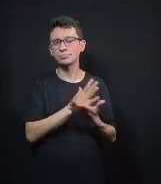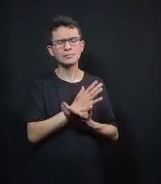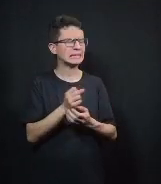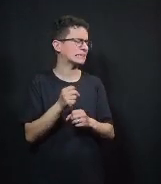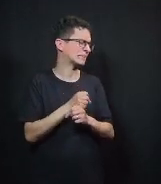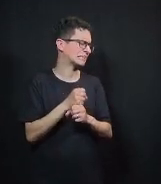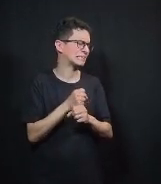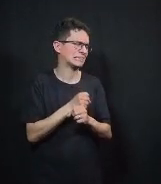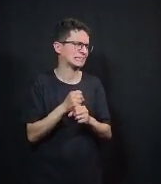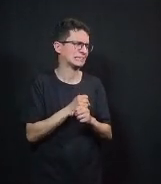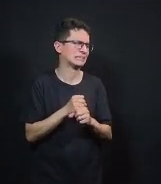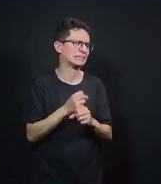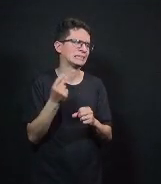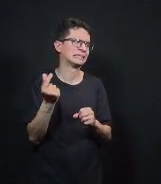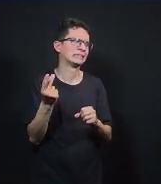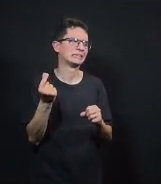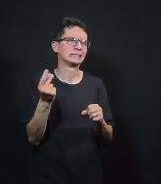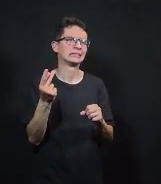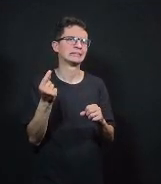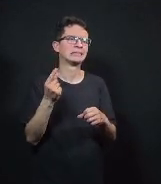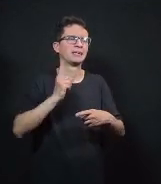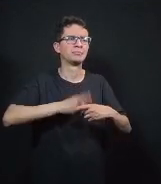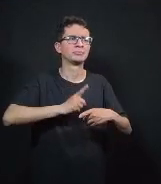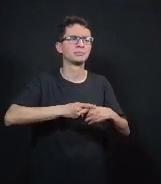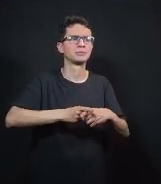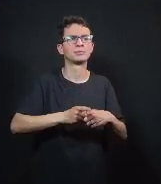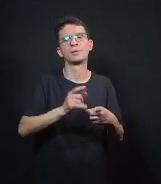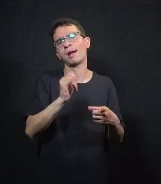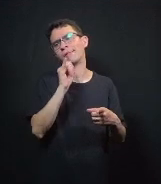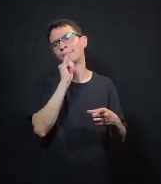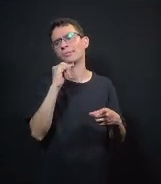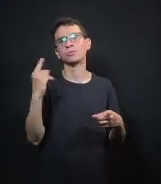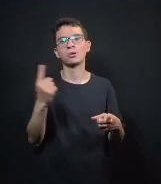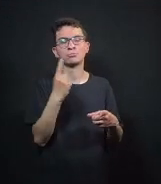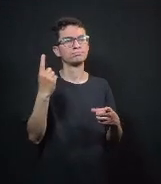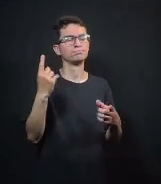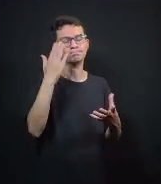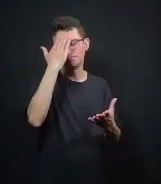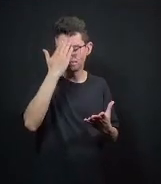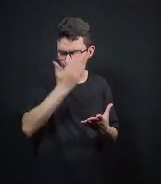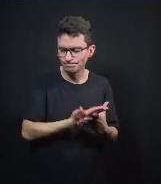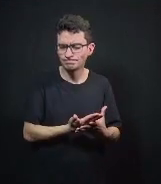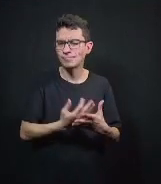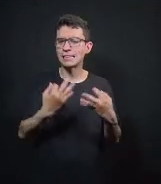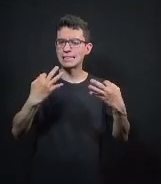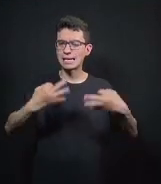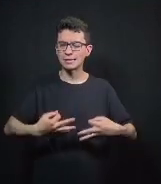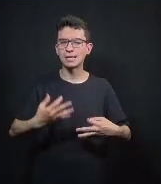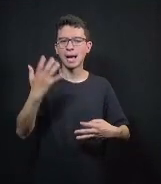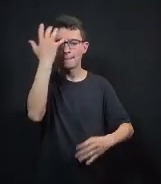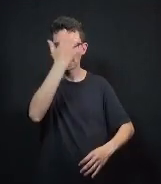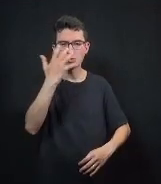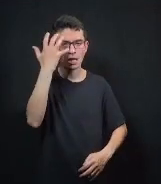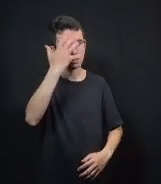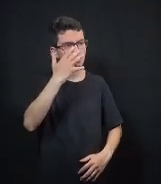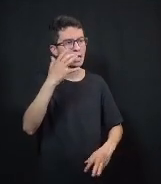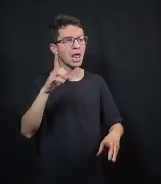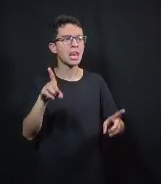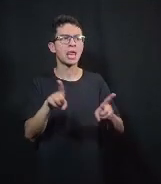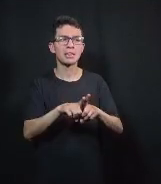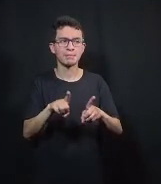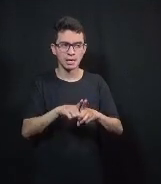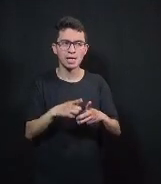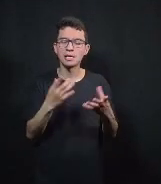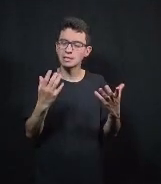Elas são mais politizadas, a politização ela torna a gente mais convicto, mais apaixonado, e a gente está recebendo isso. Por isso que é